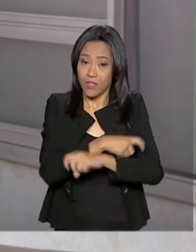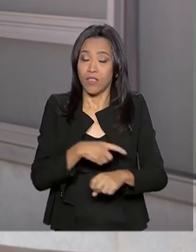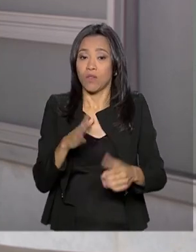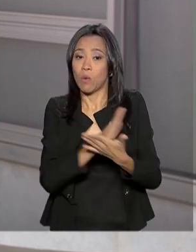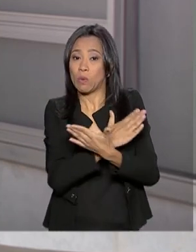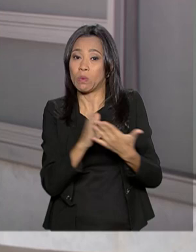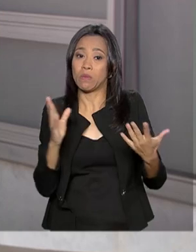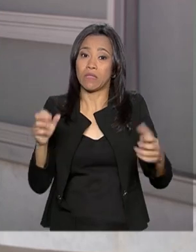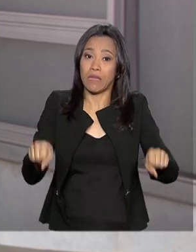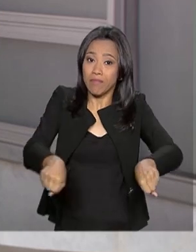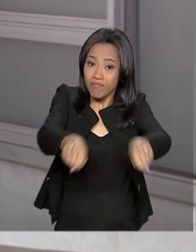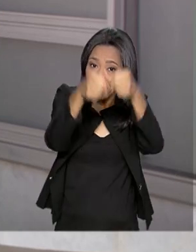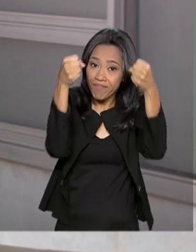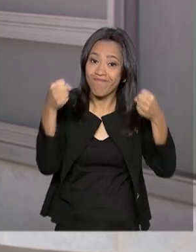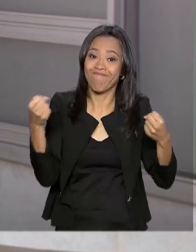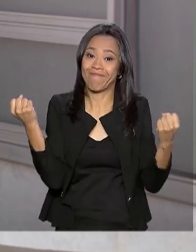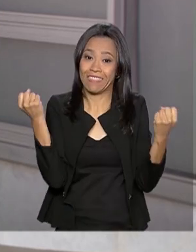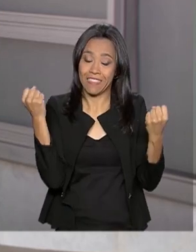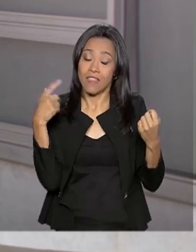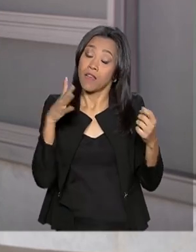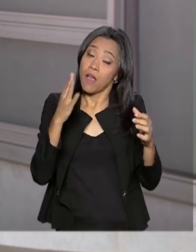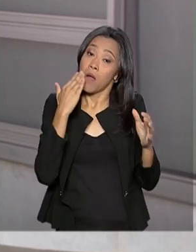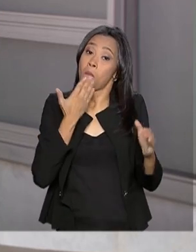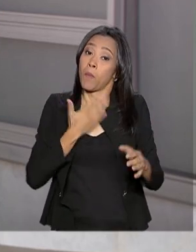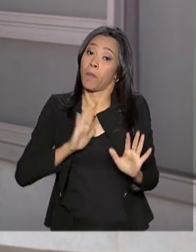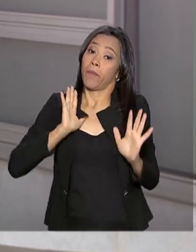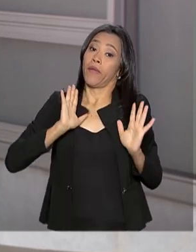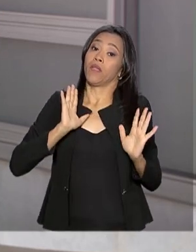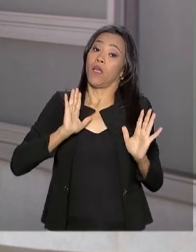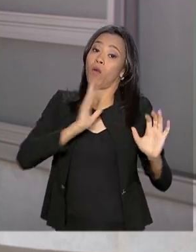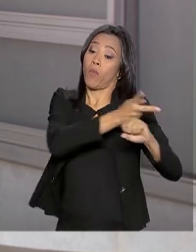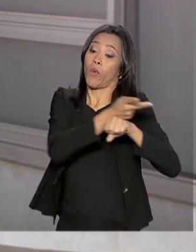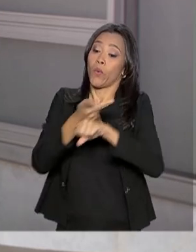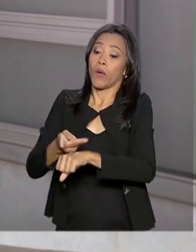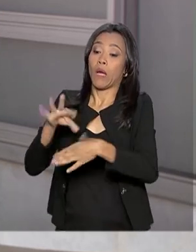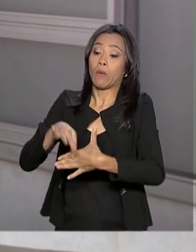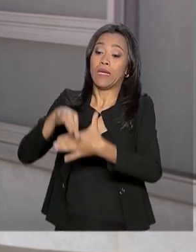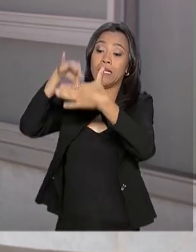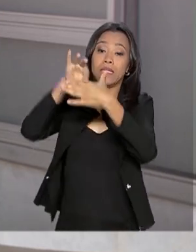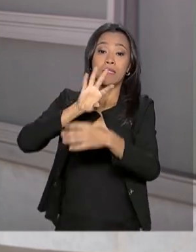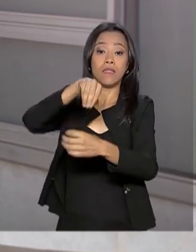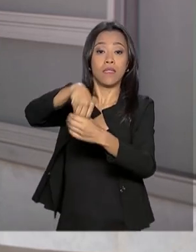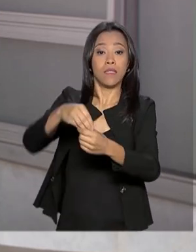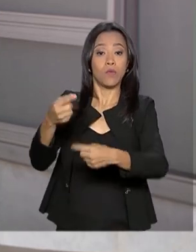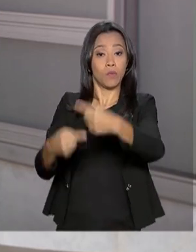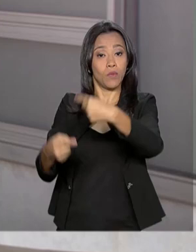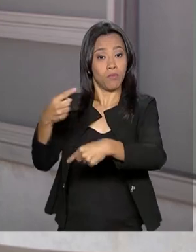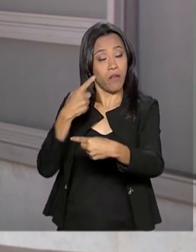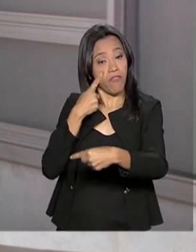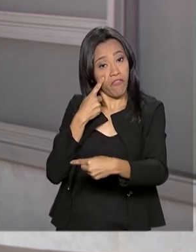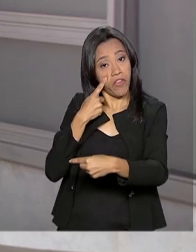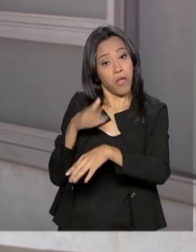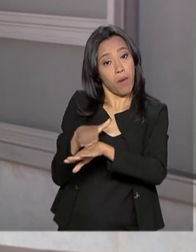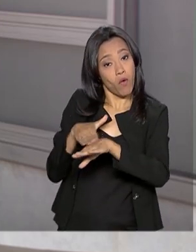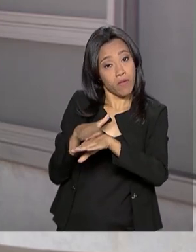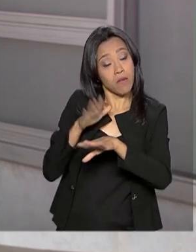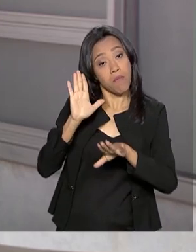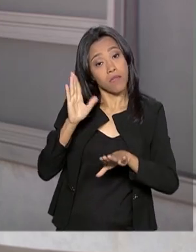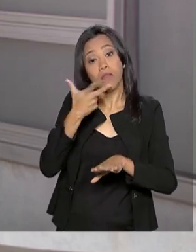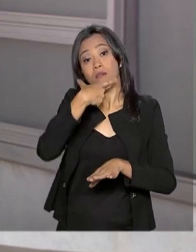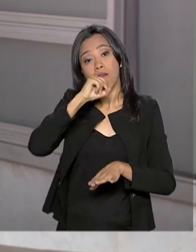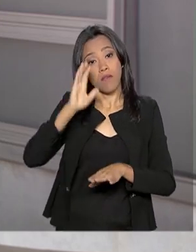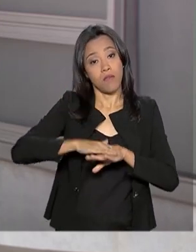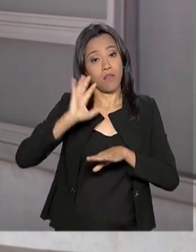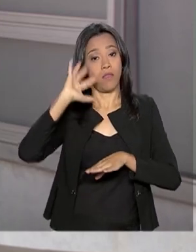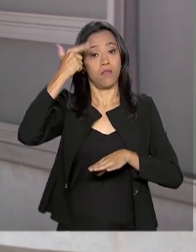que a situação é grave, prometeu conversar com os líderes nessa semana, mas deixou claro que a decisão final será dos deputados.